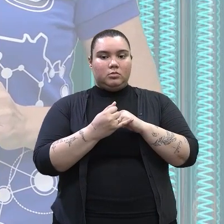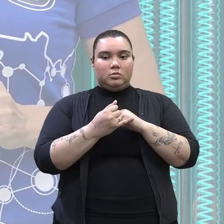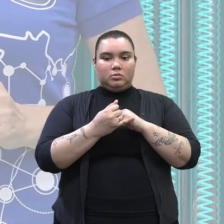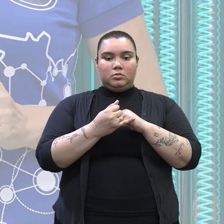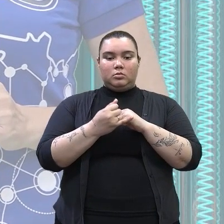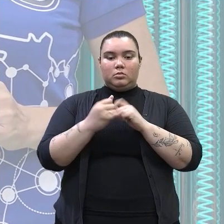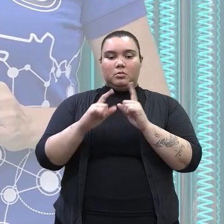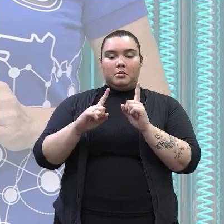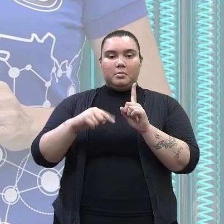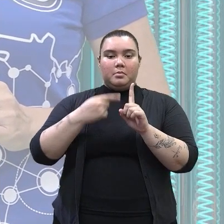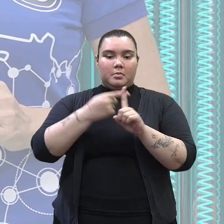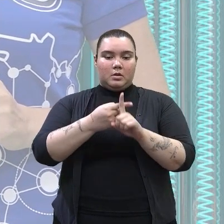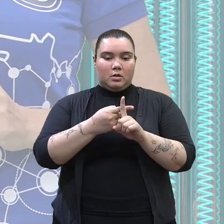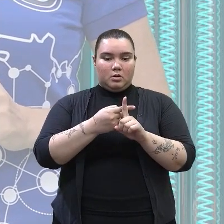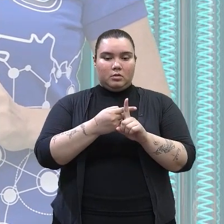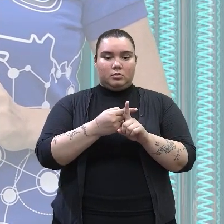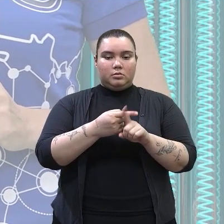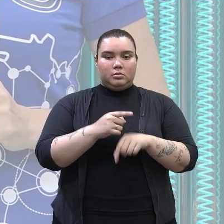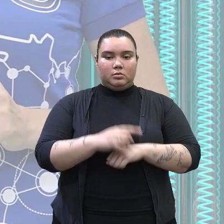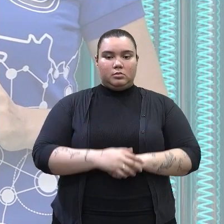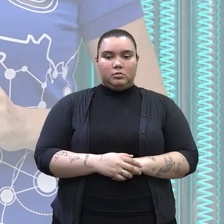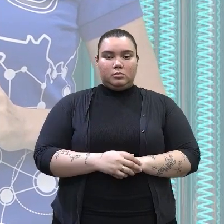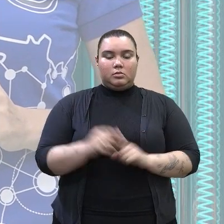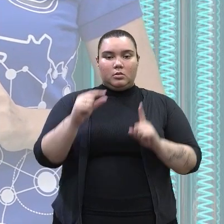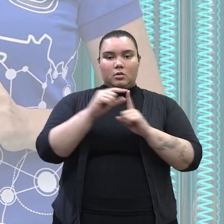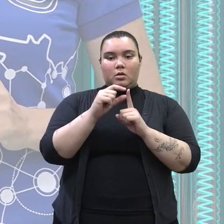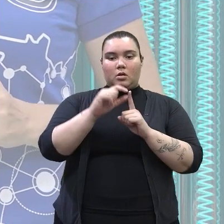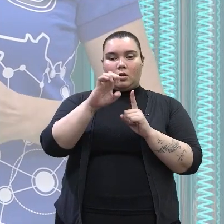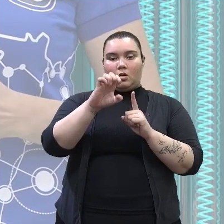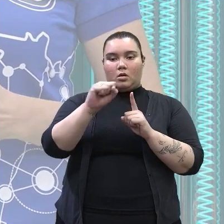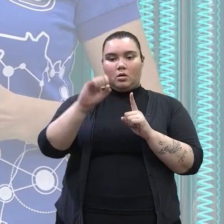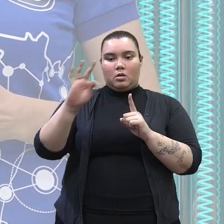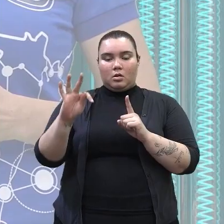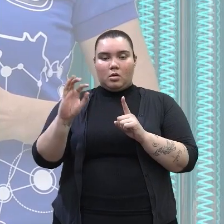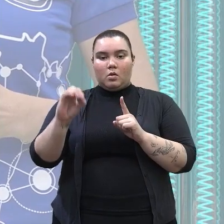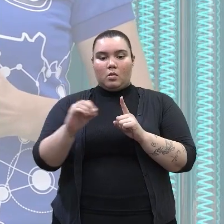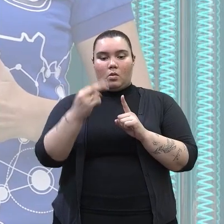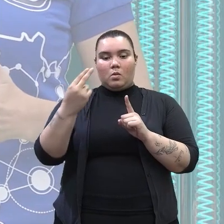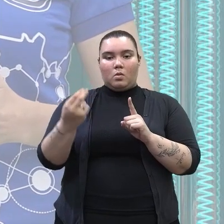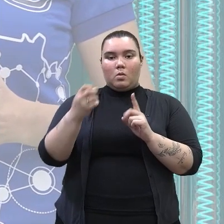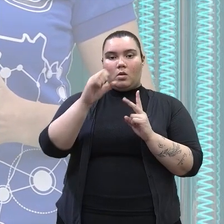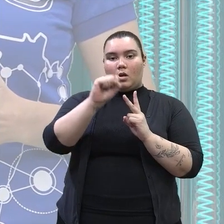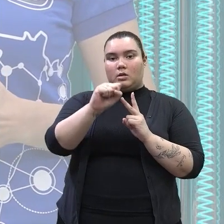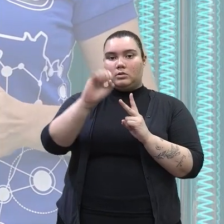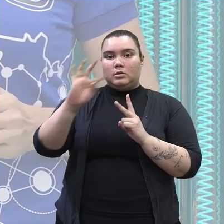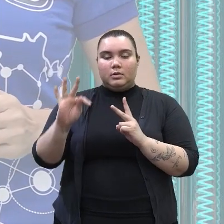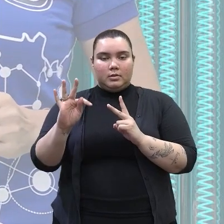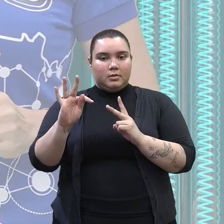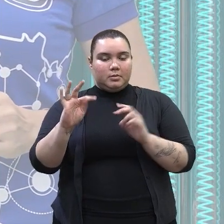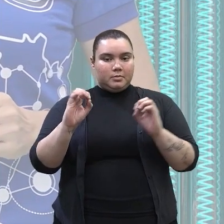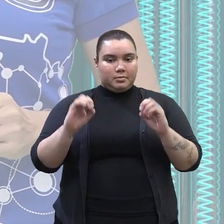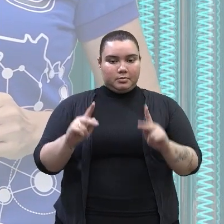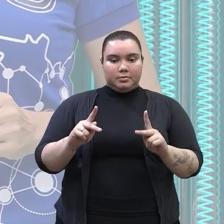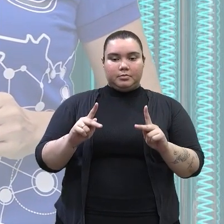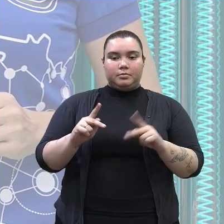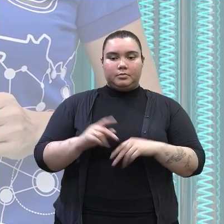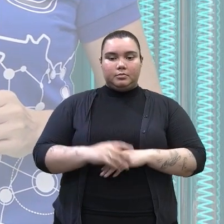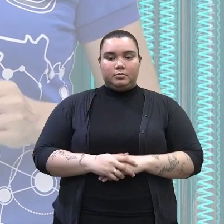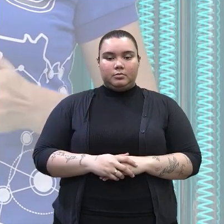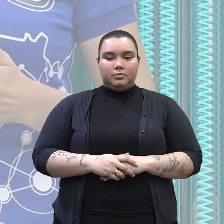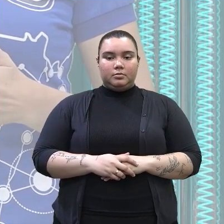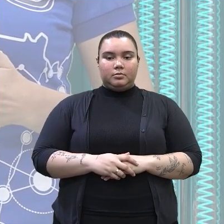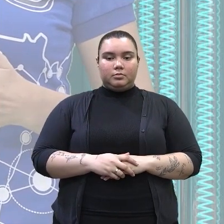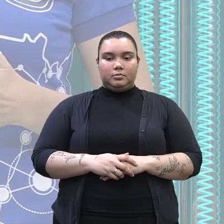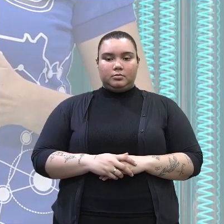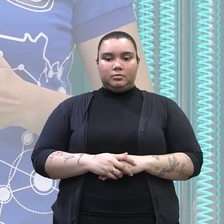adjective, depois as palavras est ou st, tudo bem? Então, esta ou esta